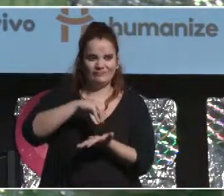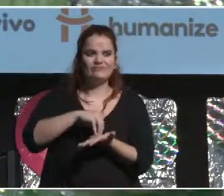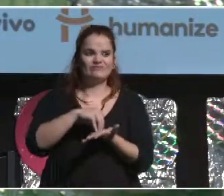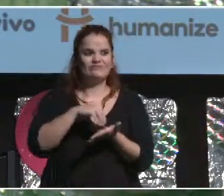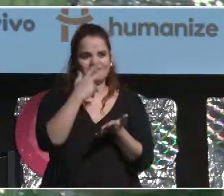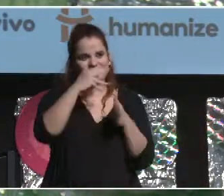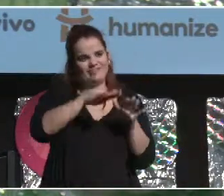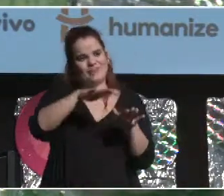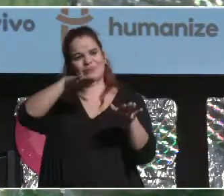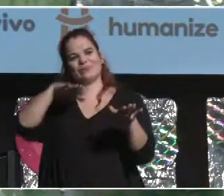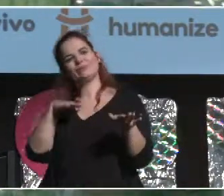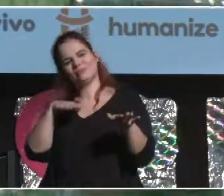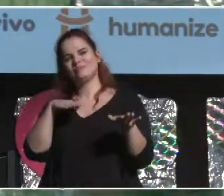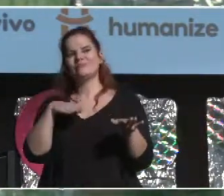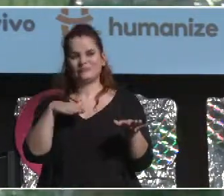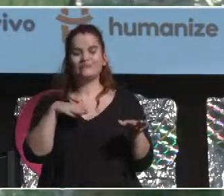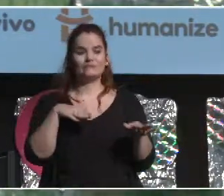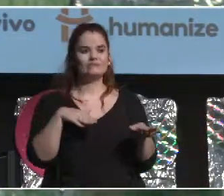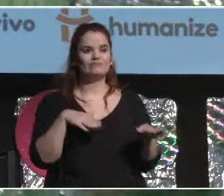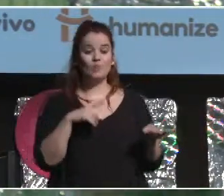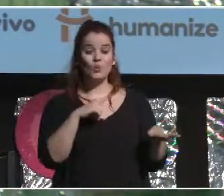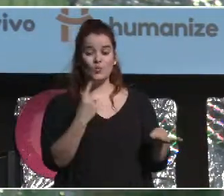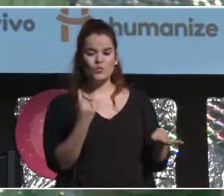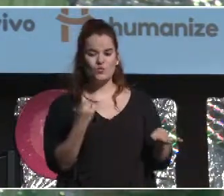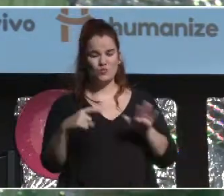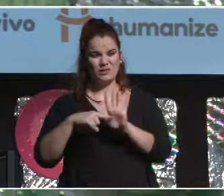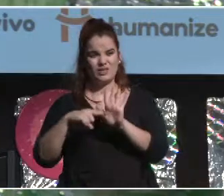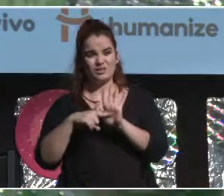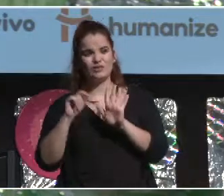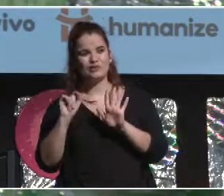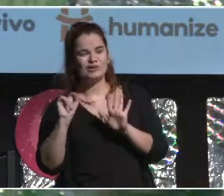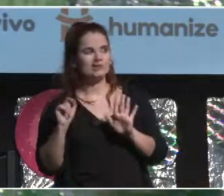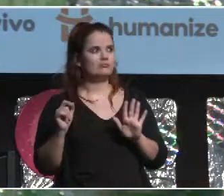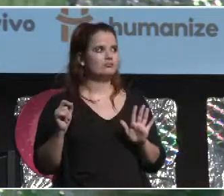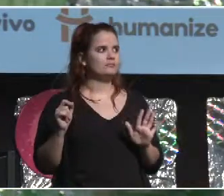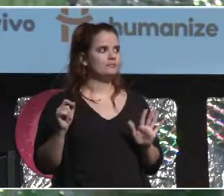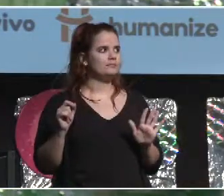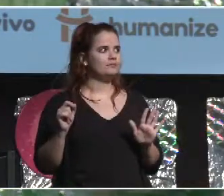aquém. Entre eles, a gente tem aí dados